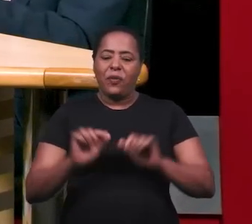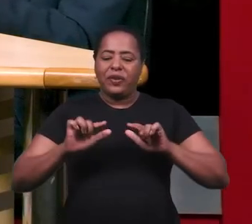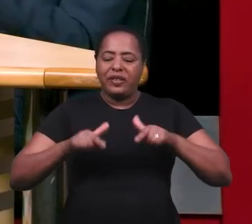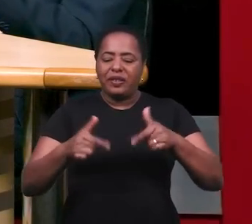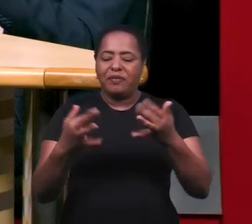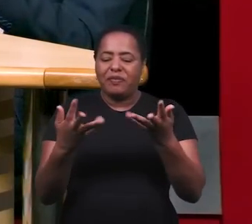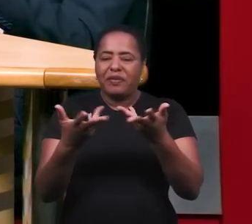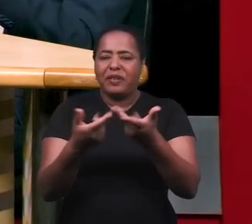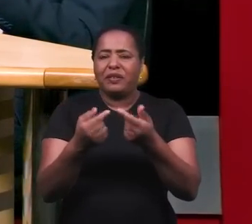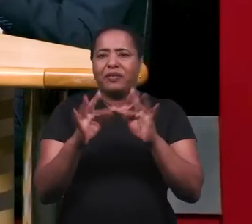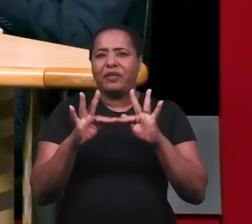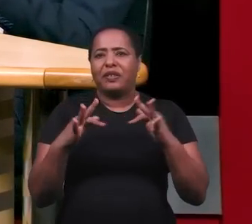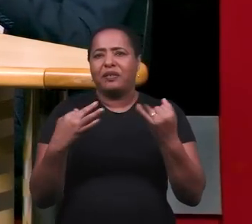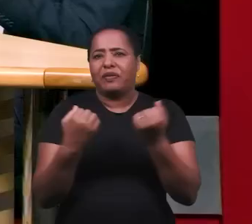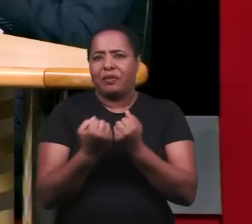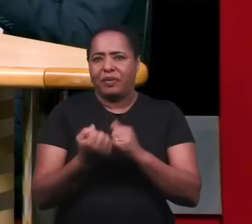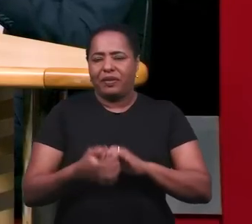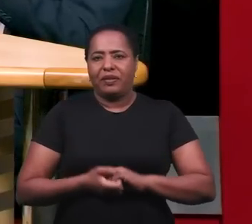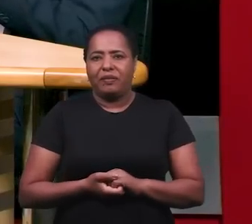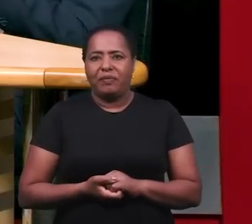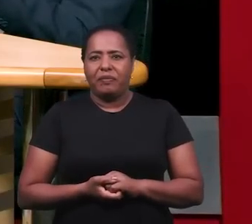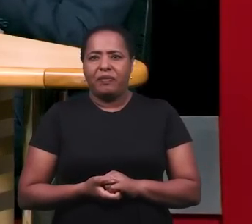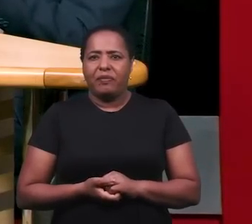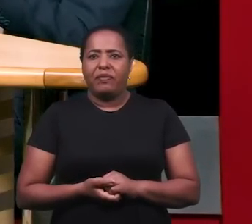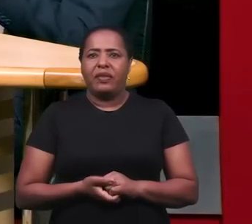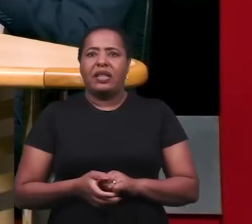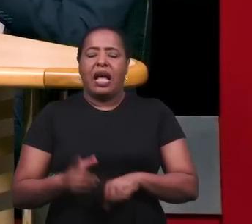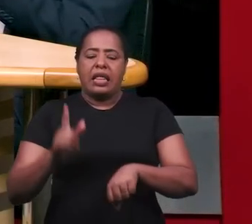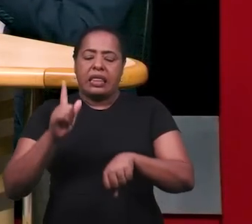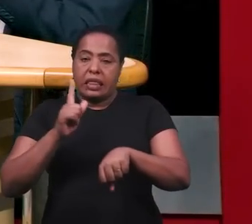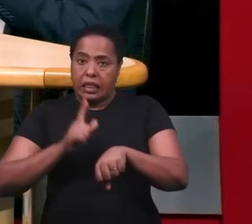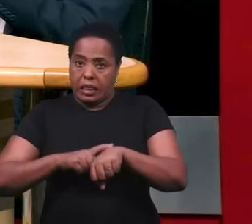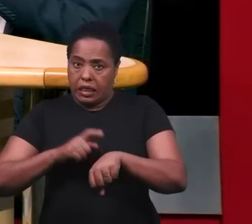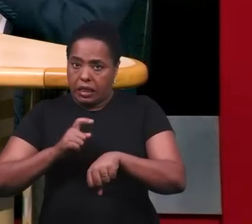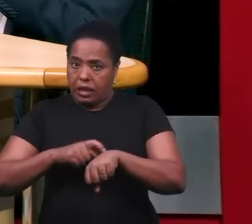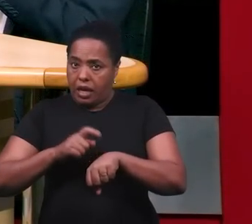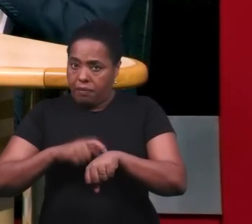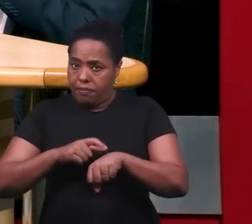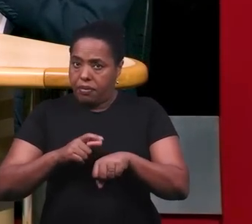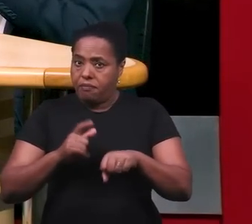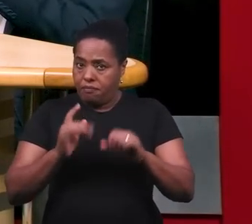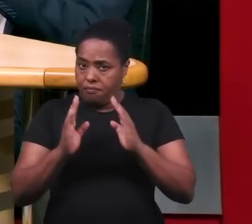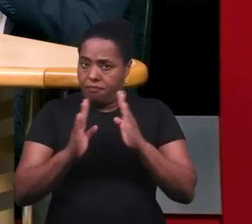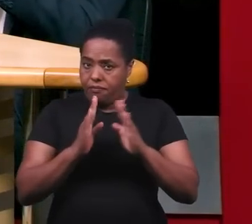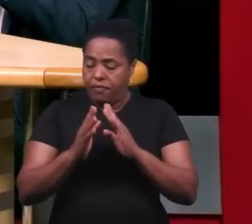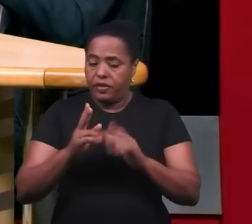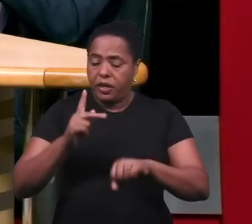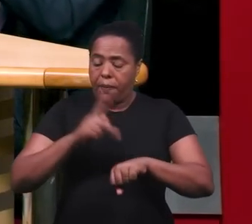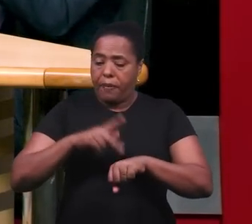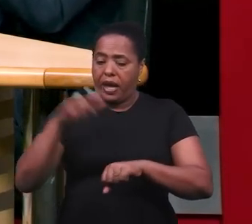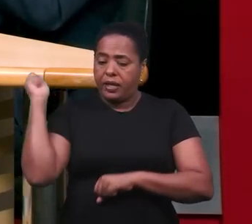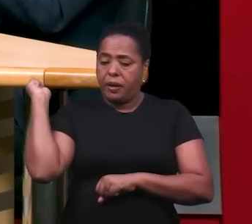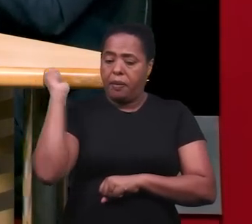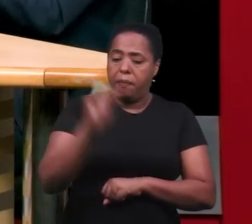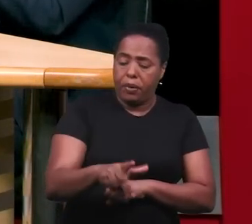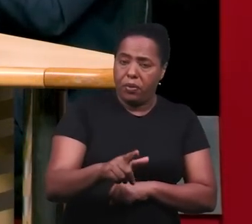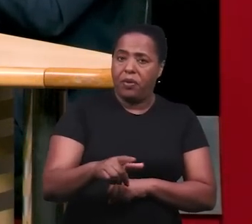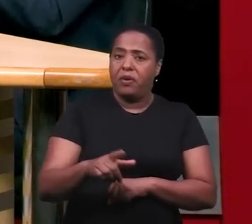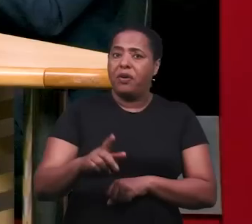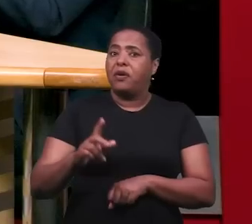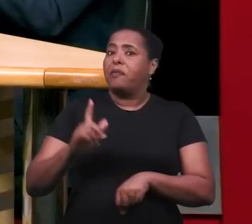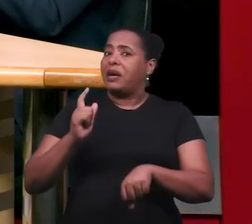para... Há uma outra expressão muito preciosa aqui para a família, quando Salomão escreve assim: há tempo de jogar